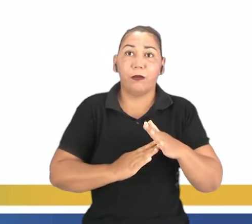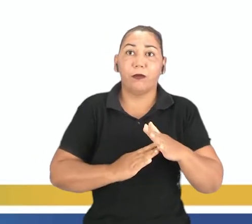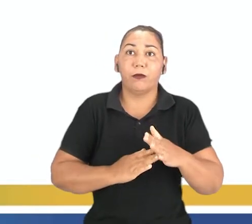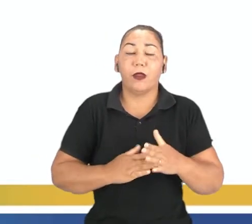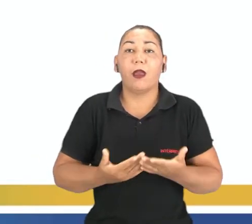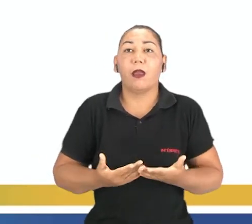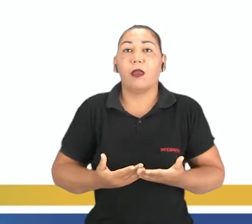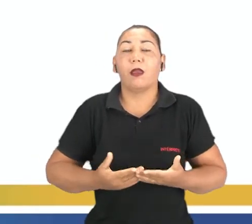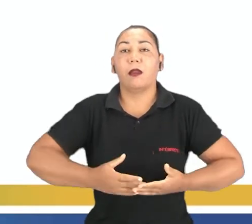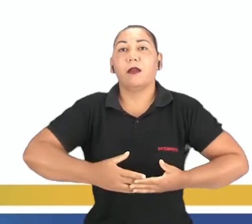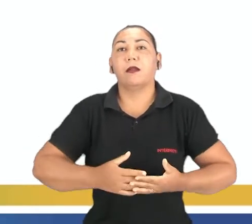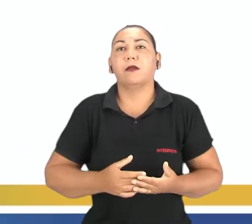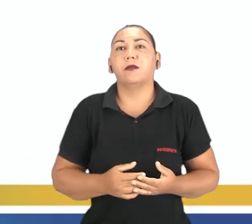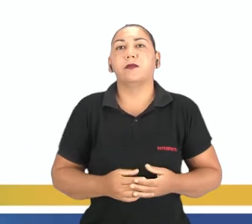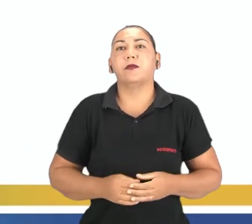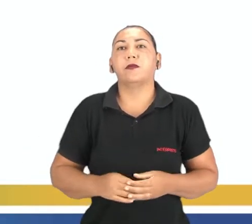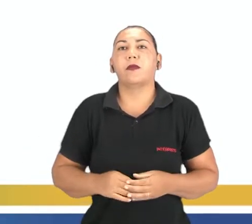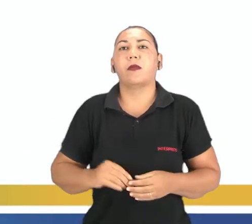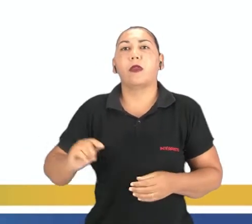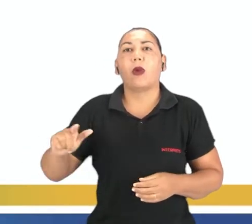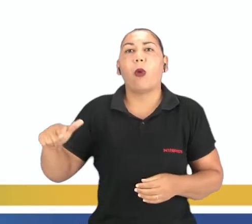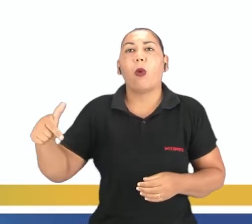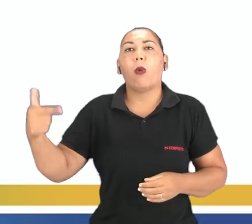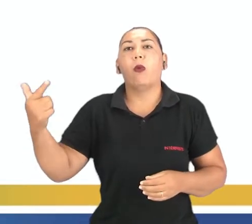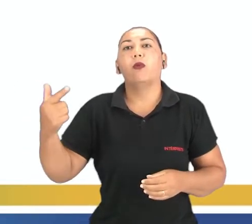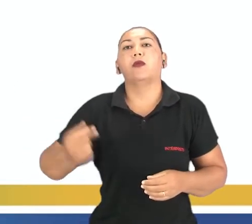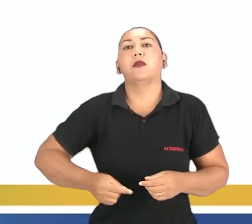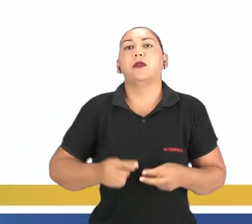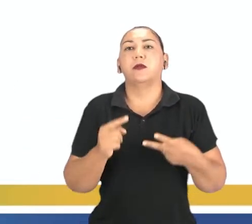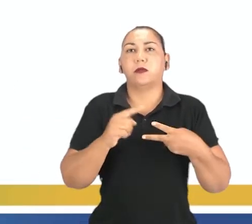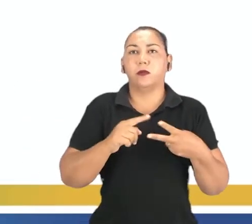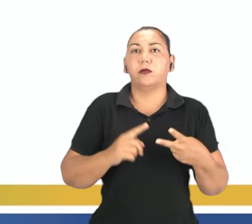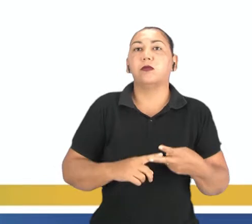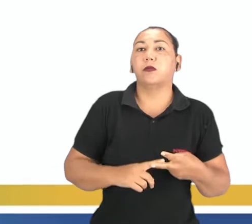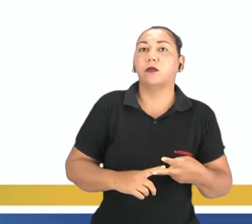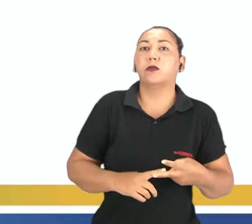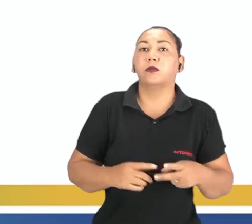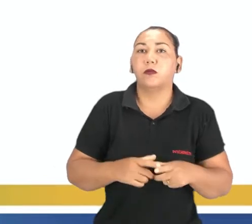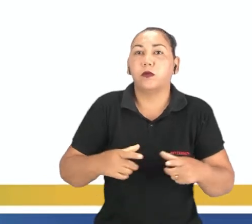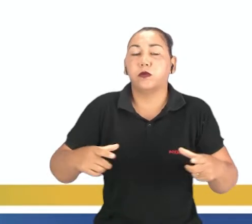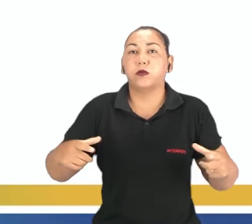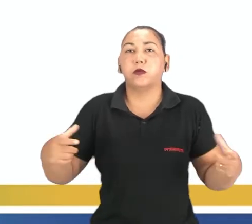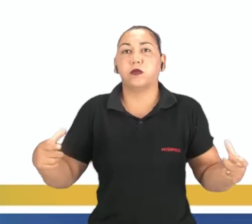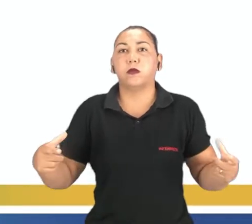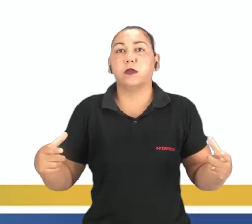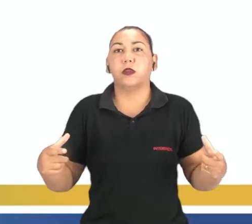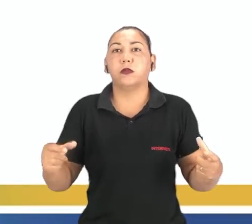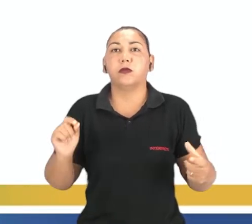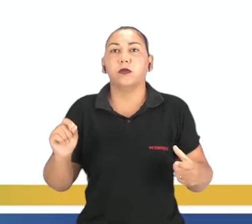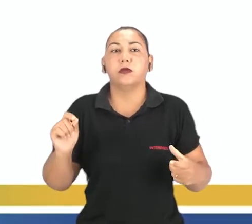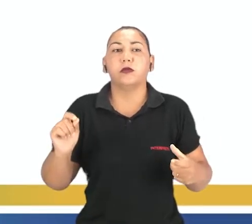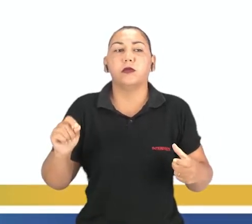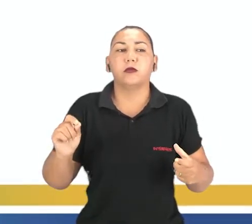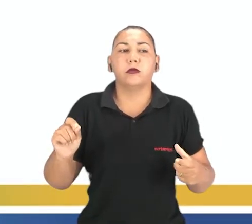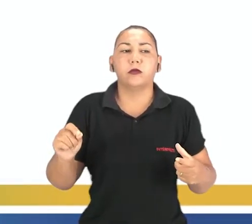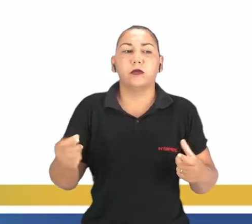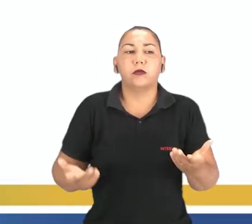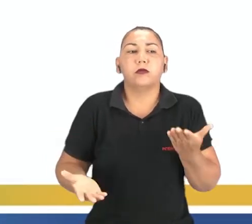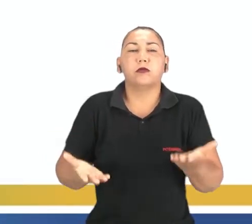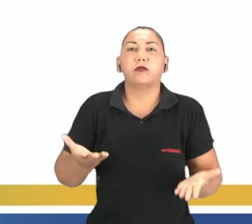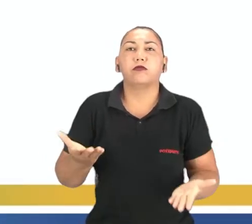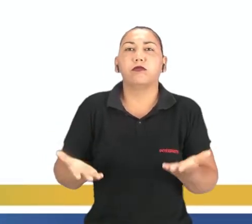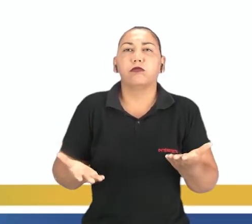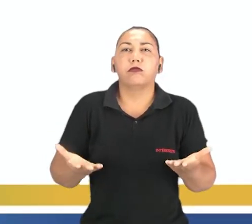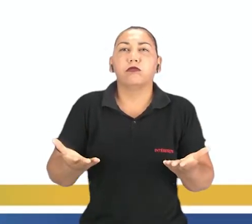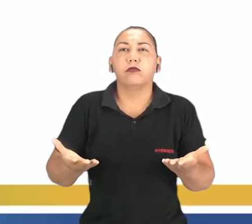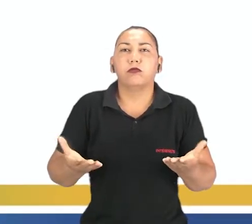sua vez, aí, né, são outras duas grandezas também. Então, o que é a proporcionalidade entre